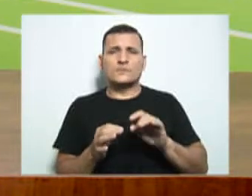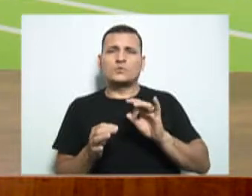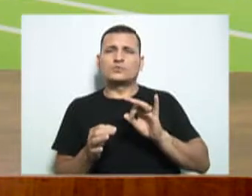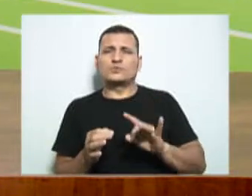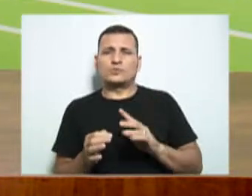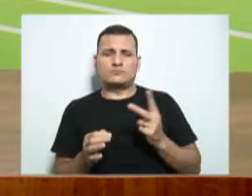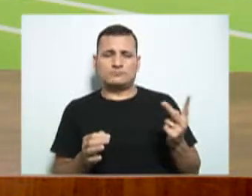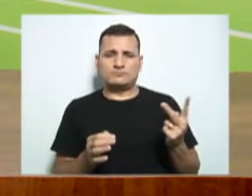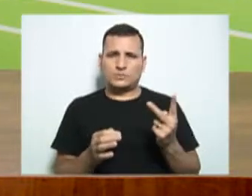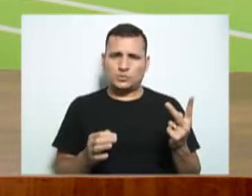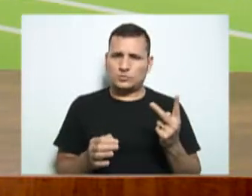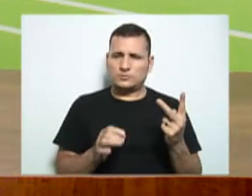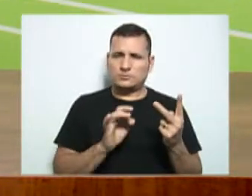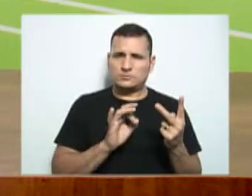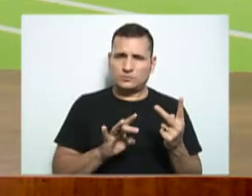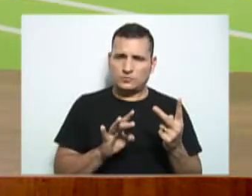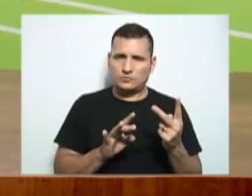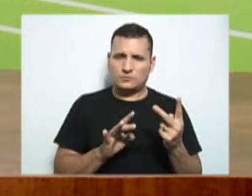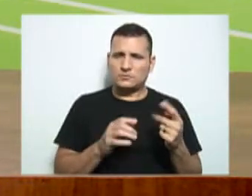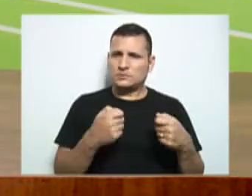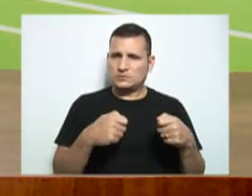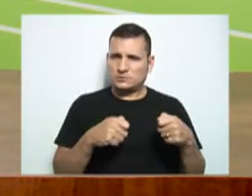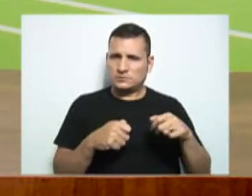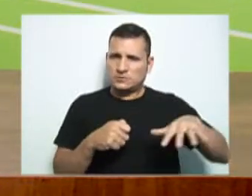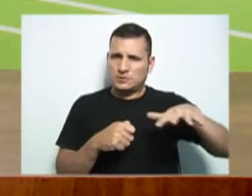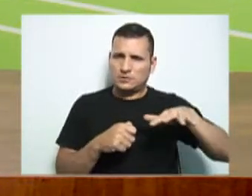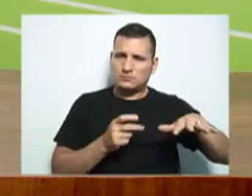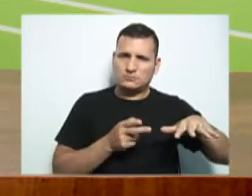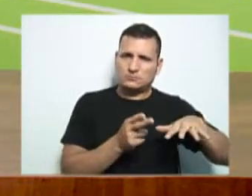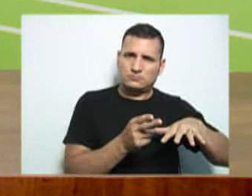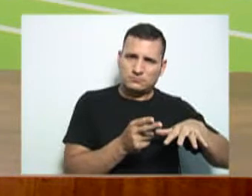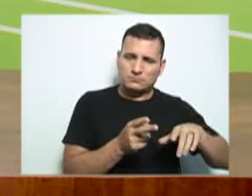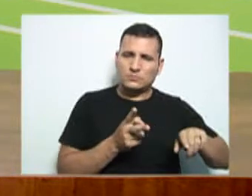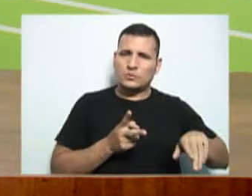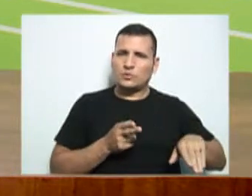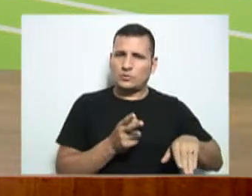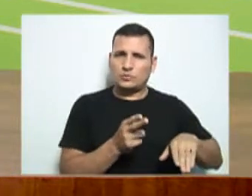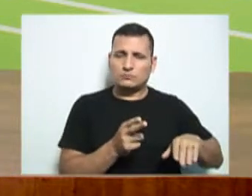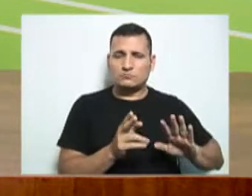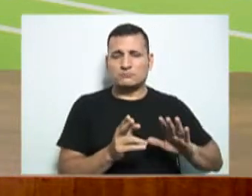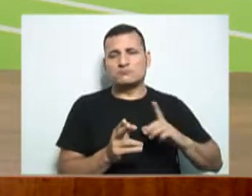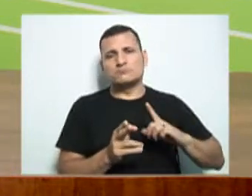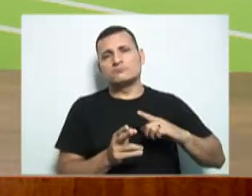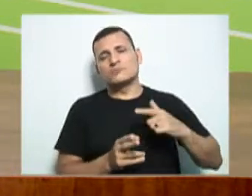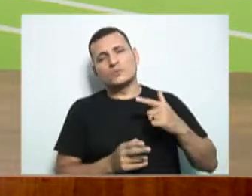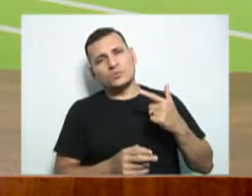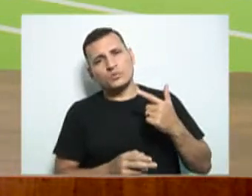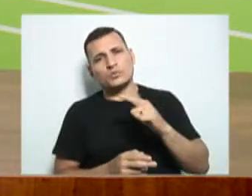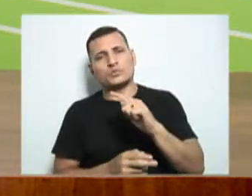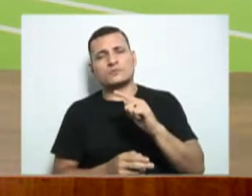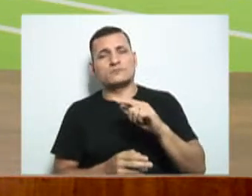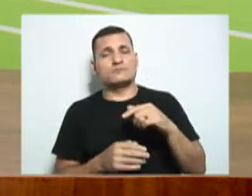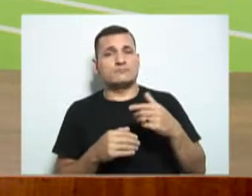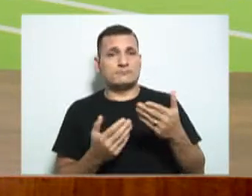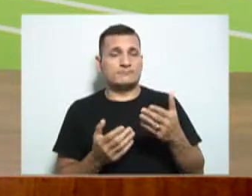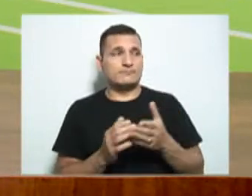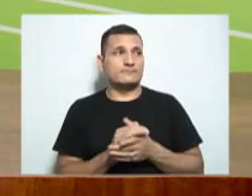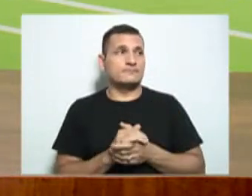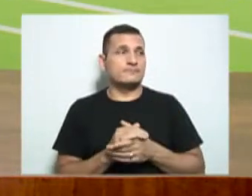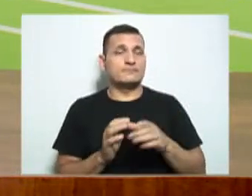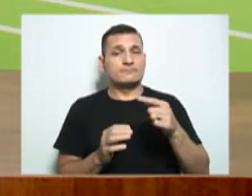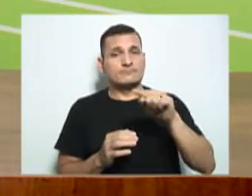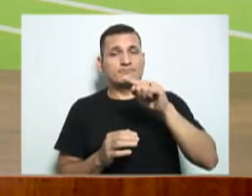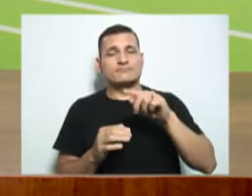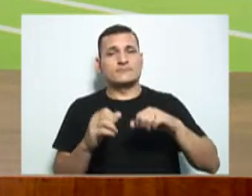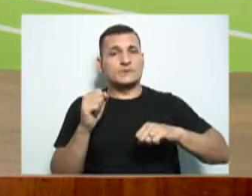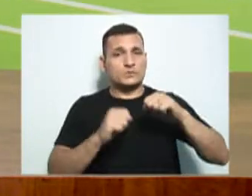atividades necessárias no setor de corte? Bom, temos outras. Isso você vai lá para a